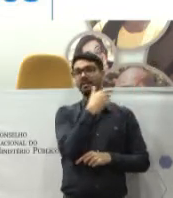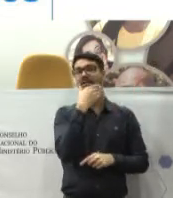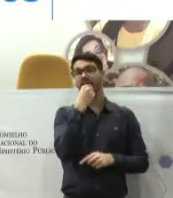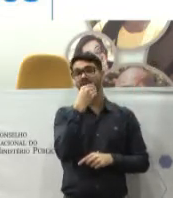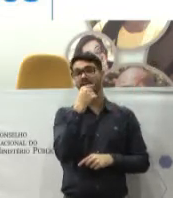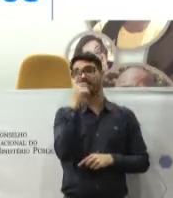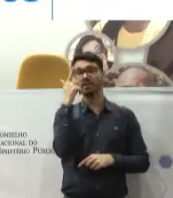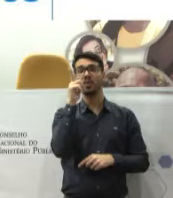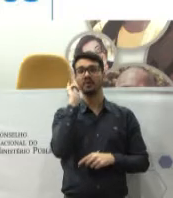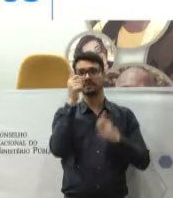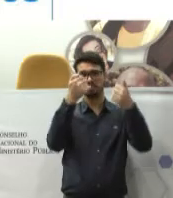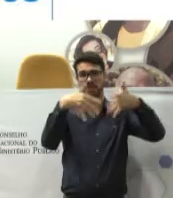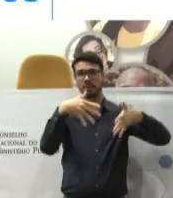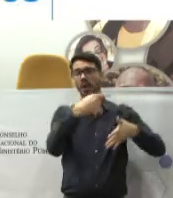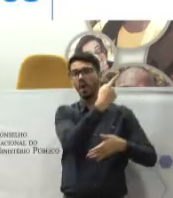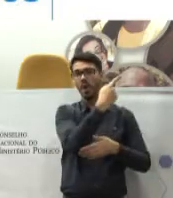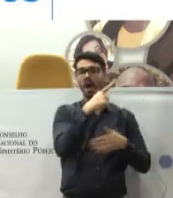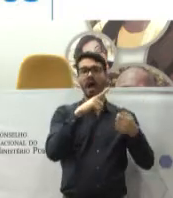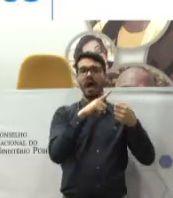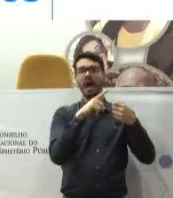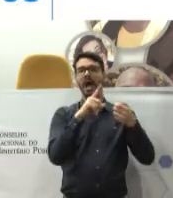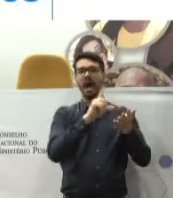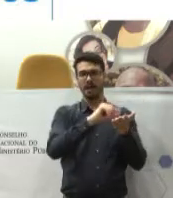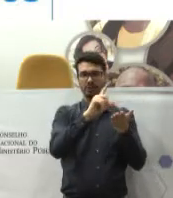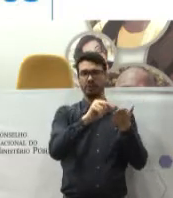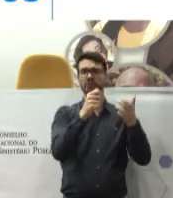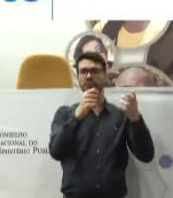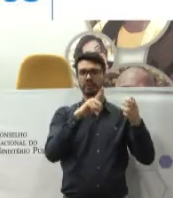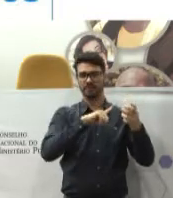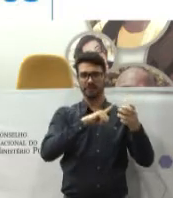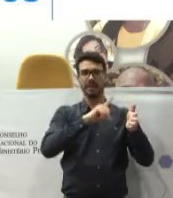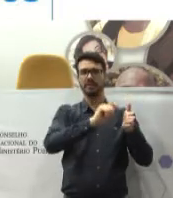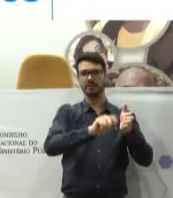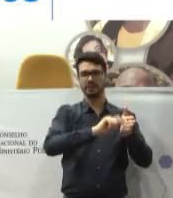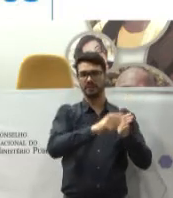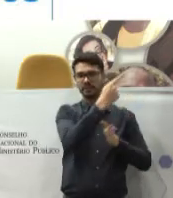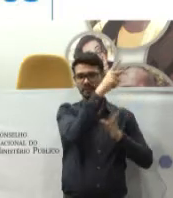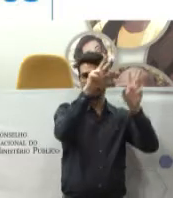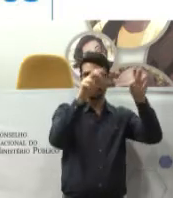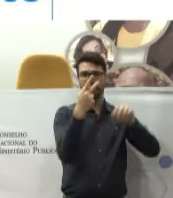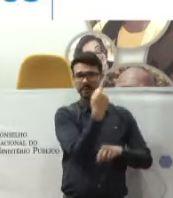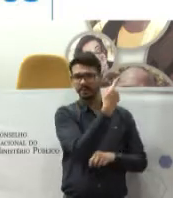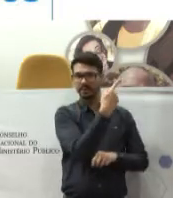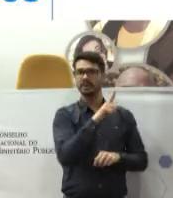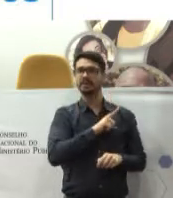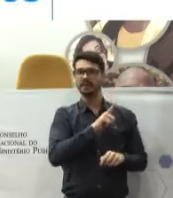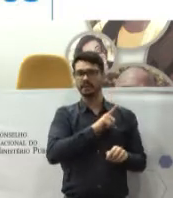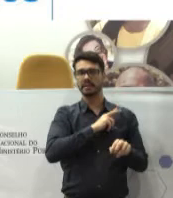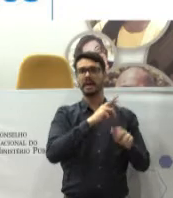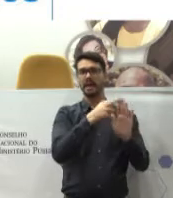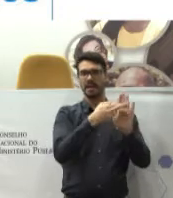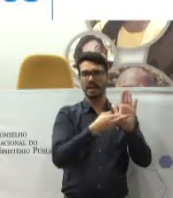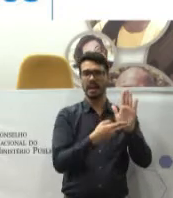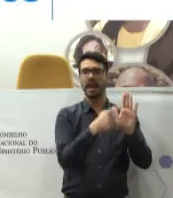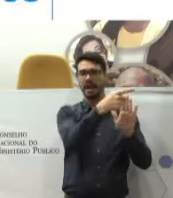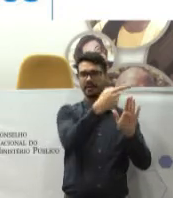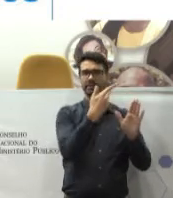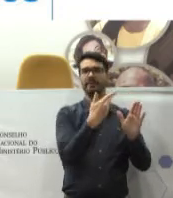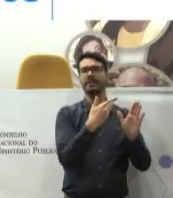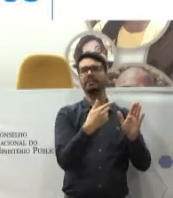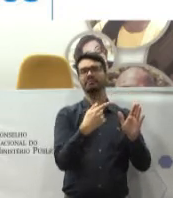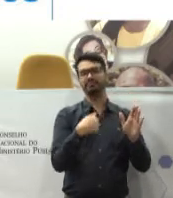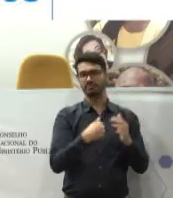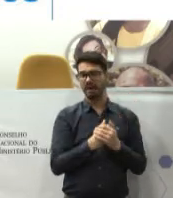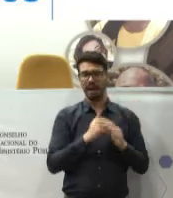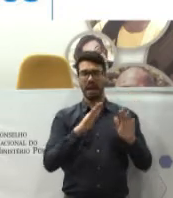né? E tem mais artigos escritos sobre essa temática, né? Então, temos já, hoje, uma norma que exige mais do magistrado. Ah,